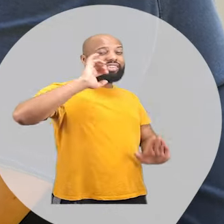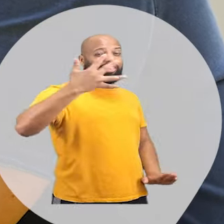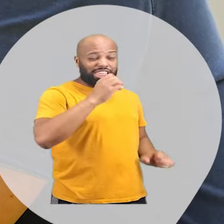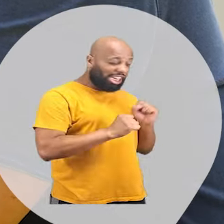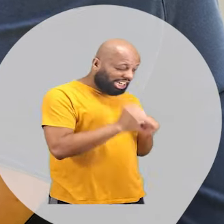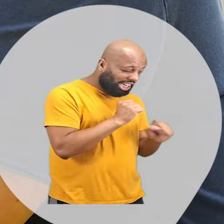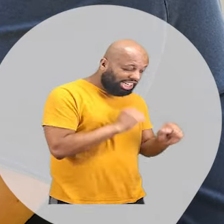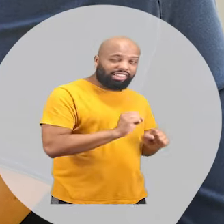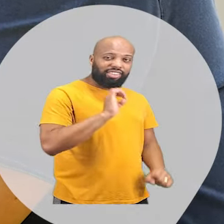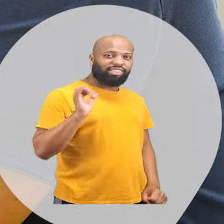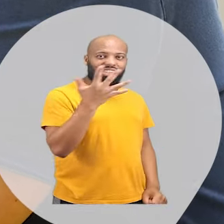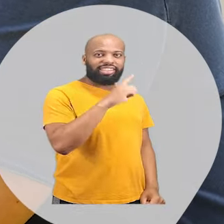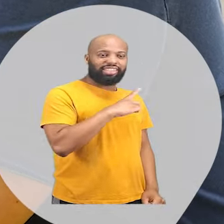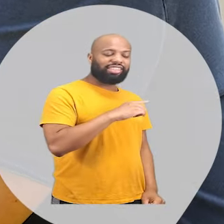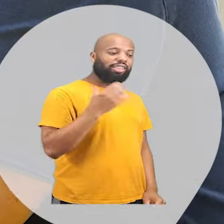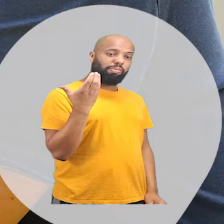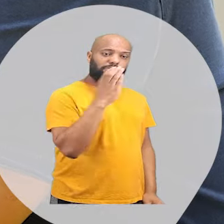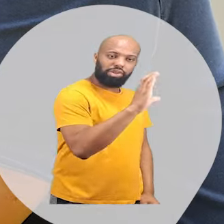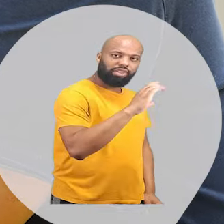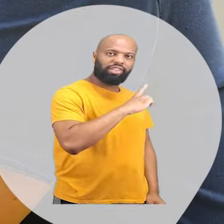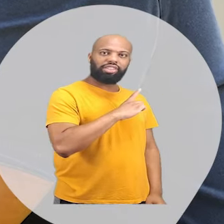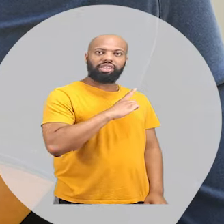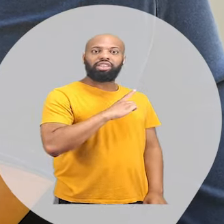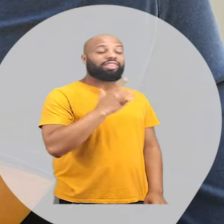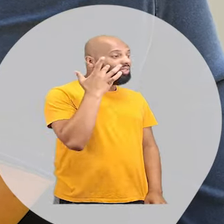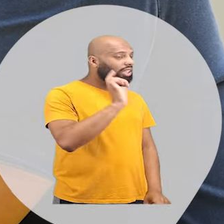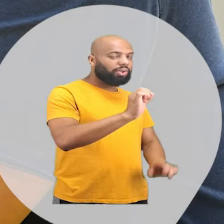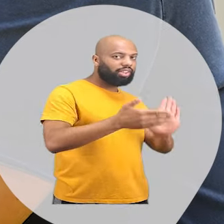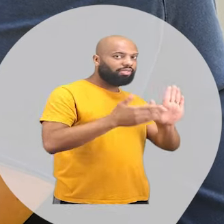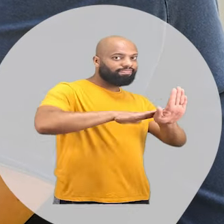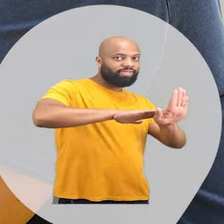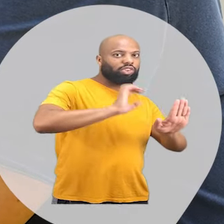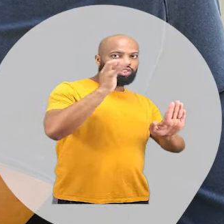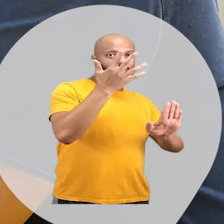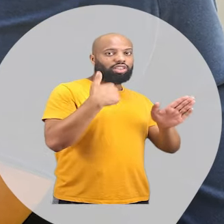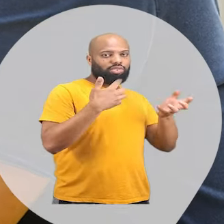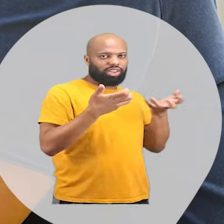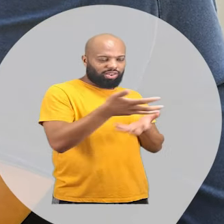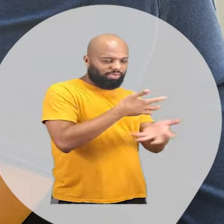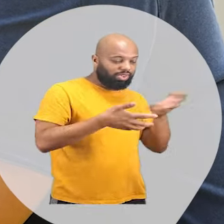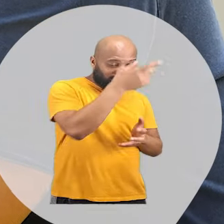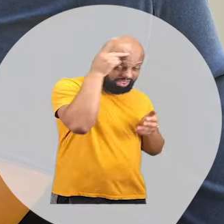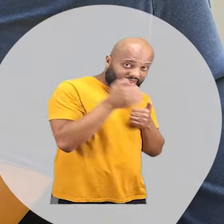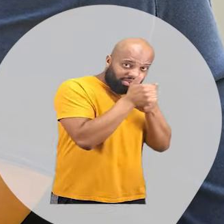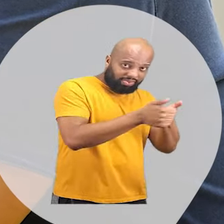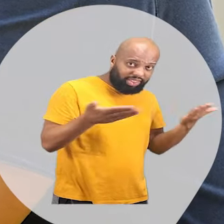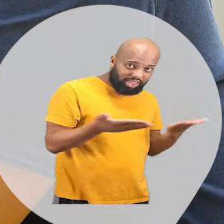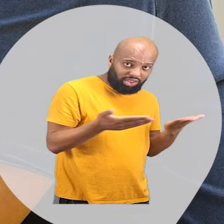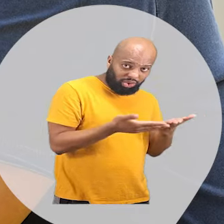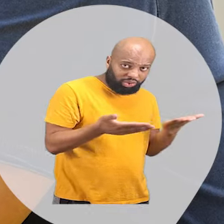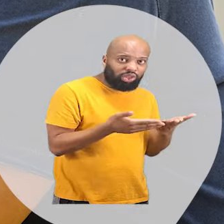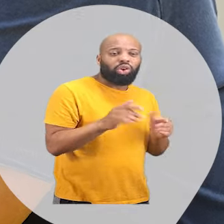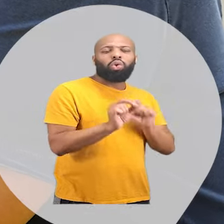que cada um tá querendo uma cada uma daquelas publicações proporciona né então eu queria que você partilhasse com com quem nos acompanha hoje